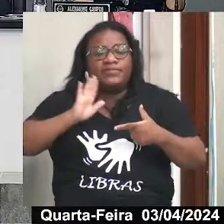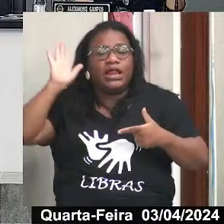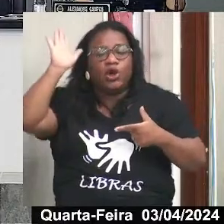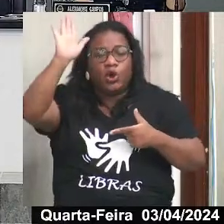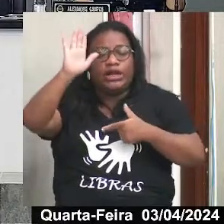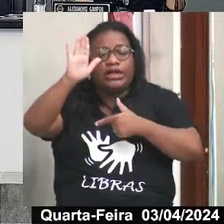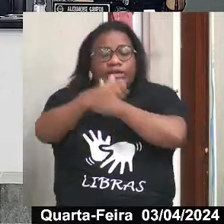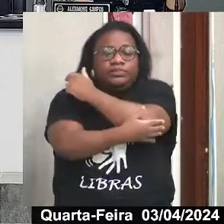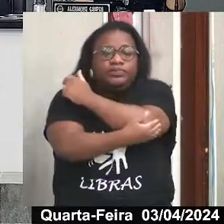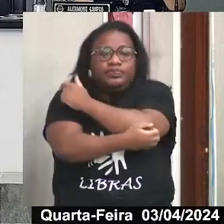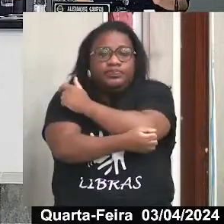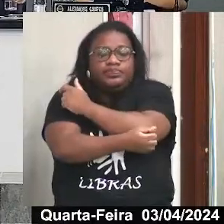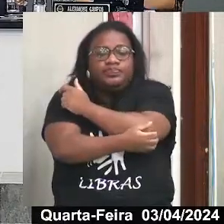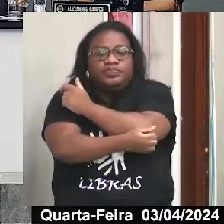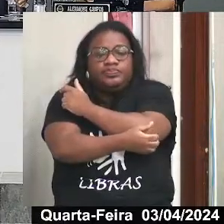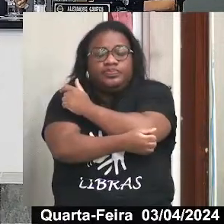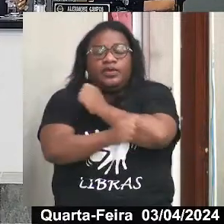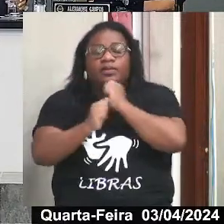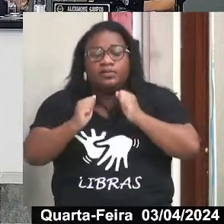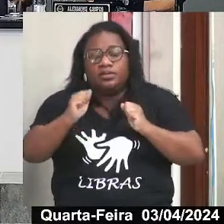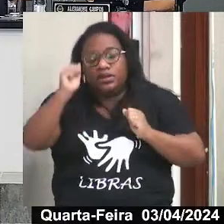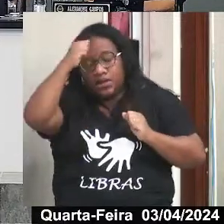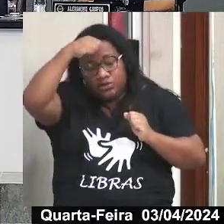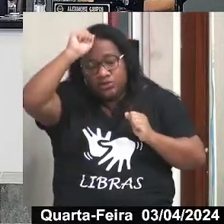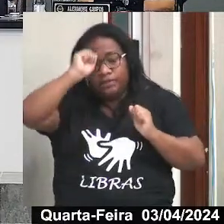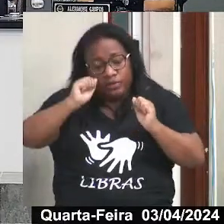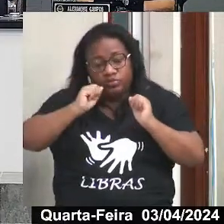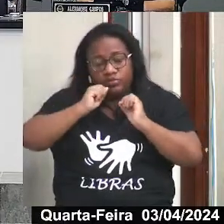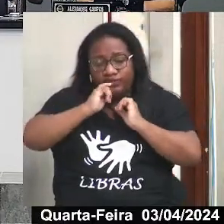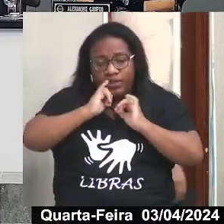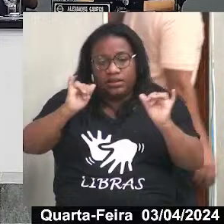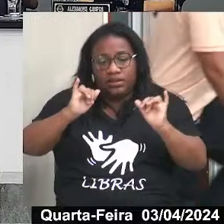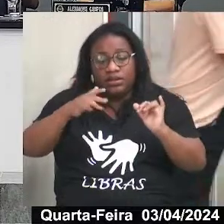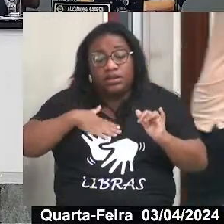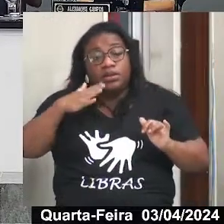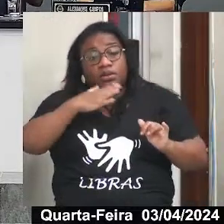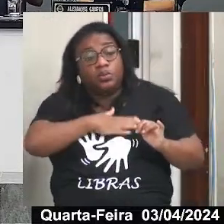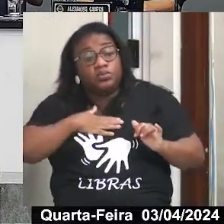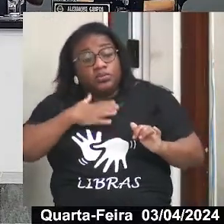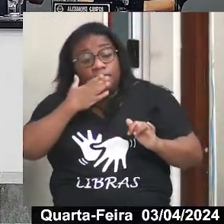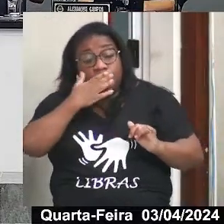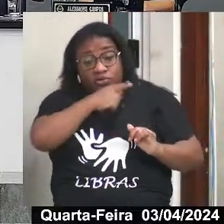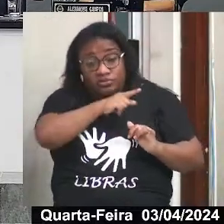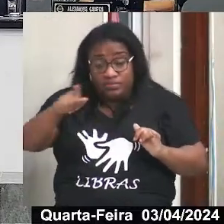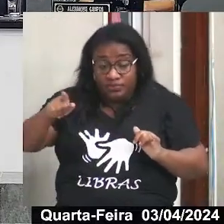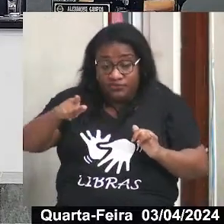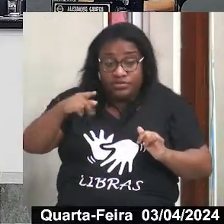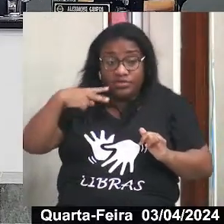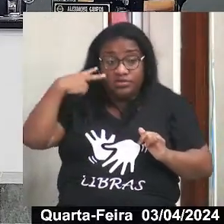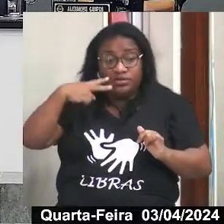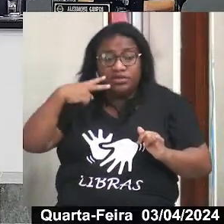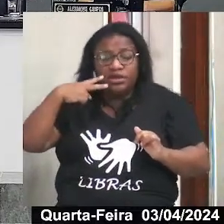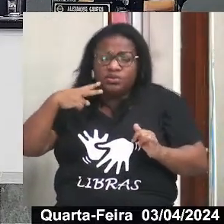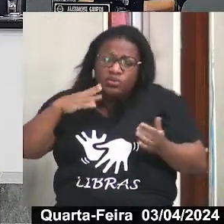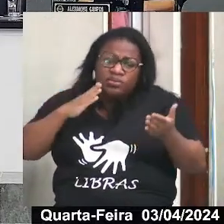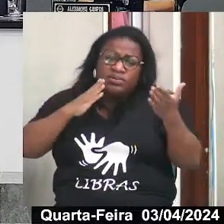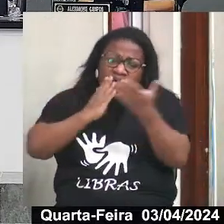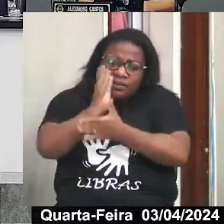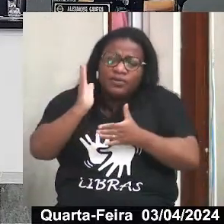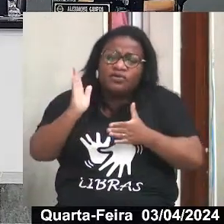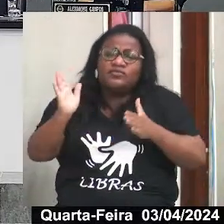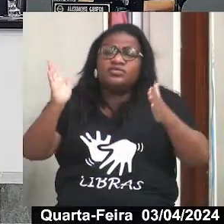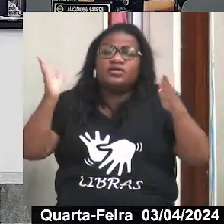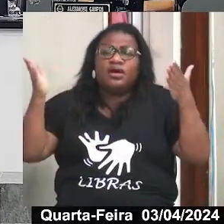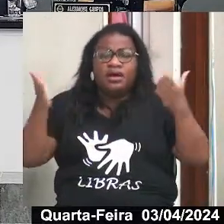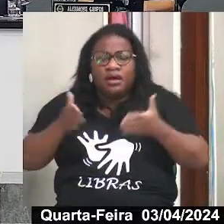discussão. Pela ordem, senhor presidente. Com a palavra, vereador Alexandre. Eu gostaria de contar com a ajuda dos nobres vereadores na aprovação